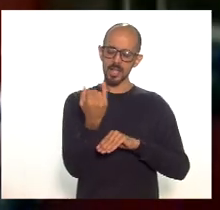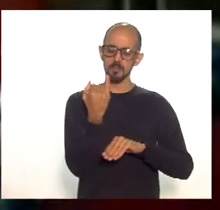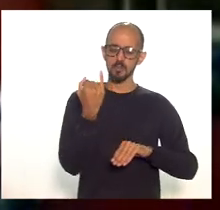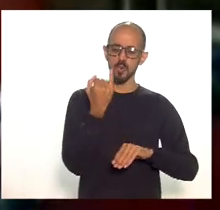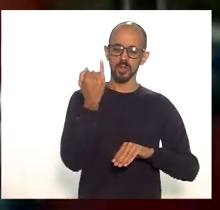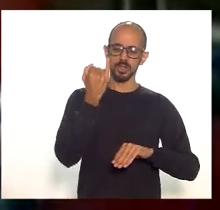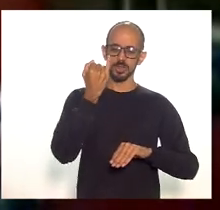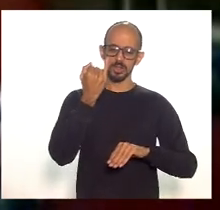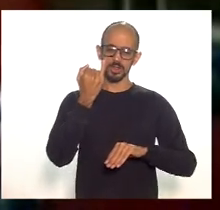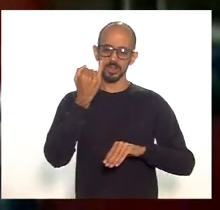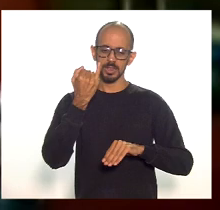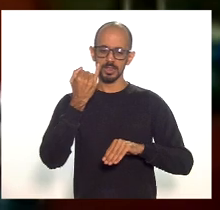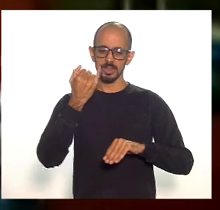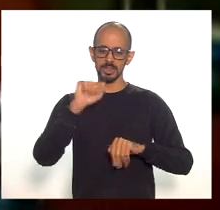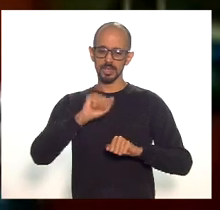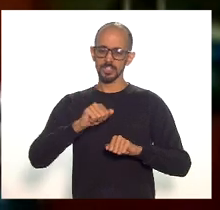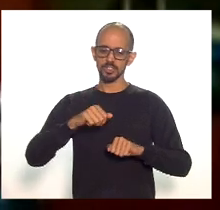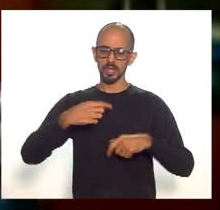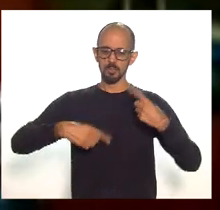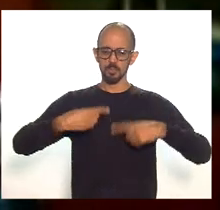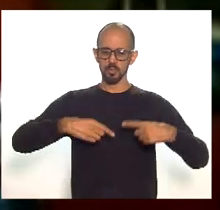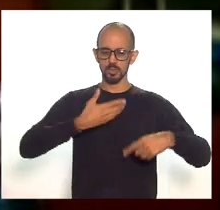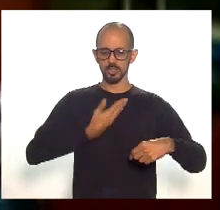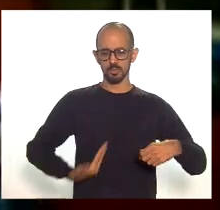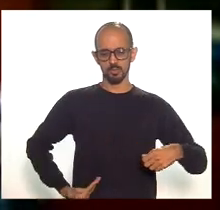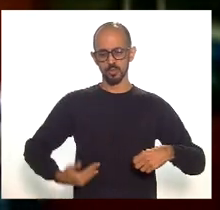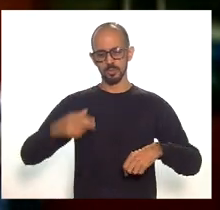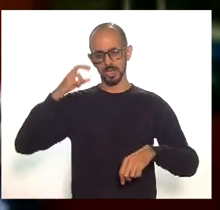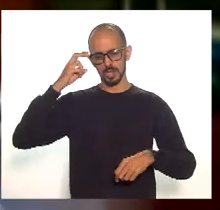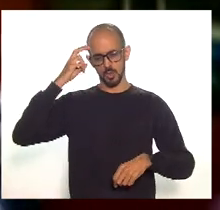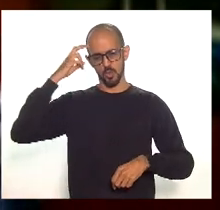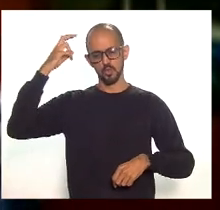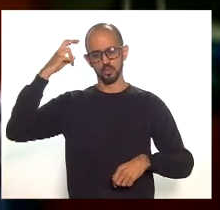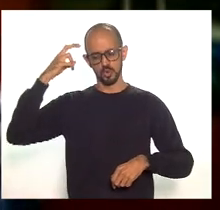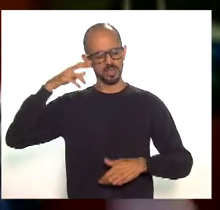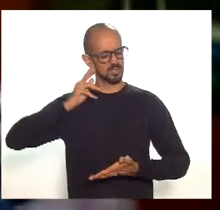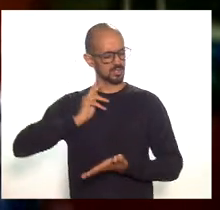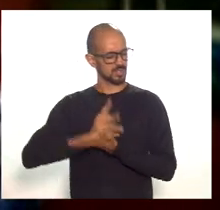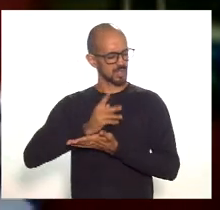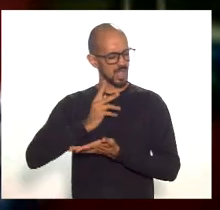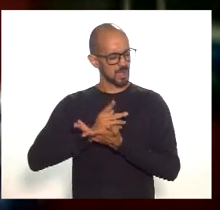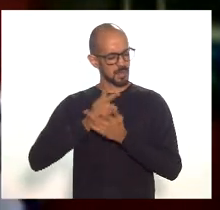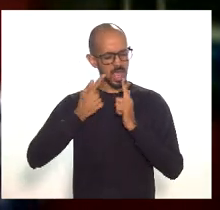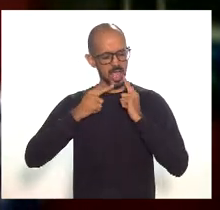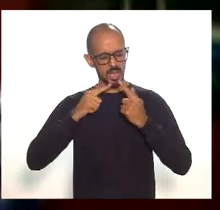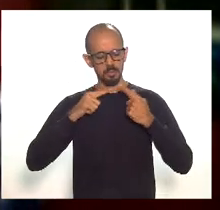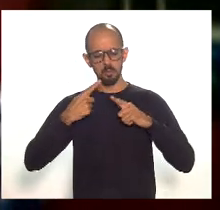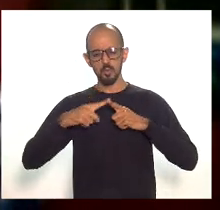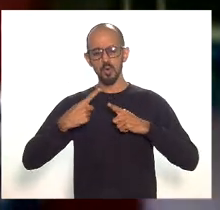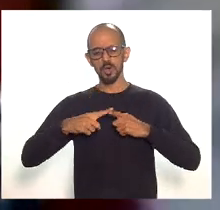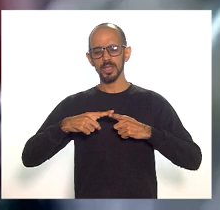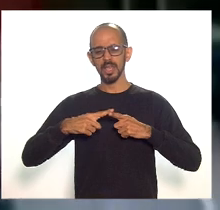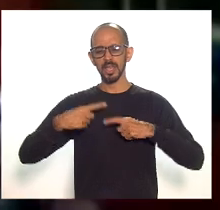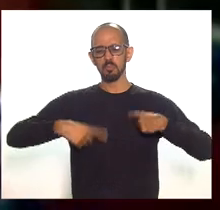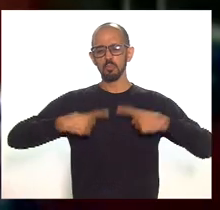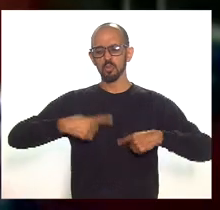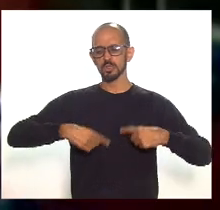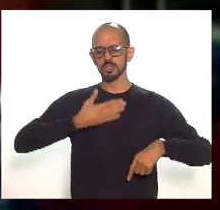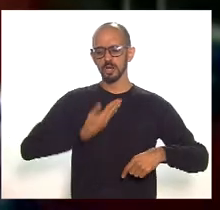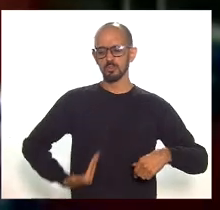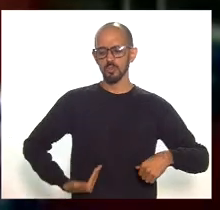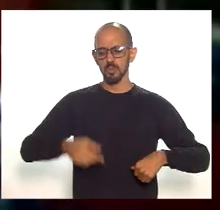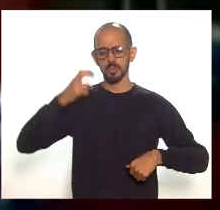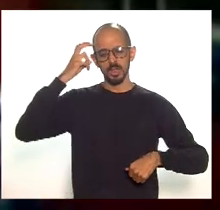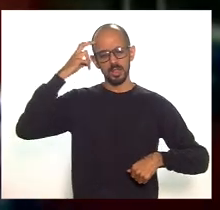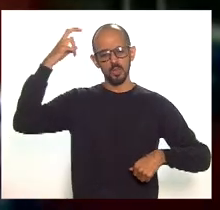importância da política pública da cultura, né? Eu sempre reclamo. Por que que a política pública da cultura ela não